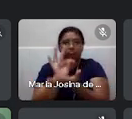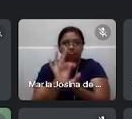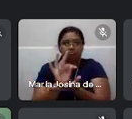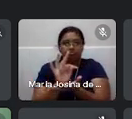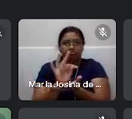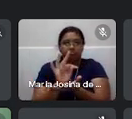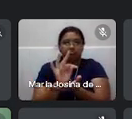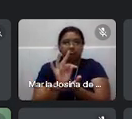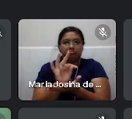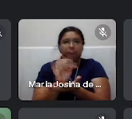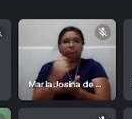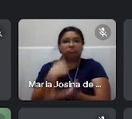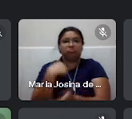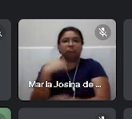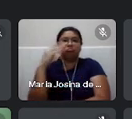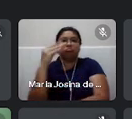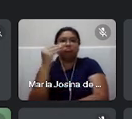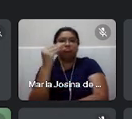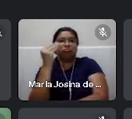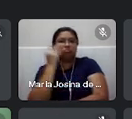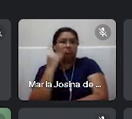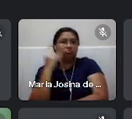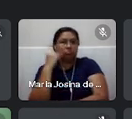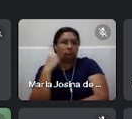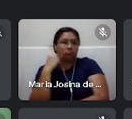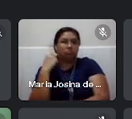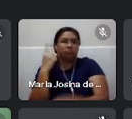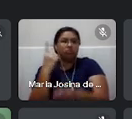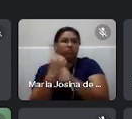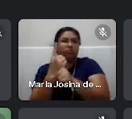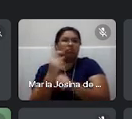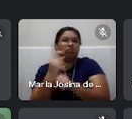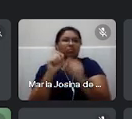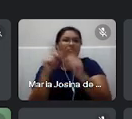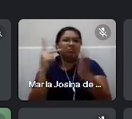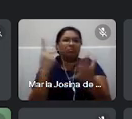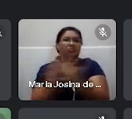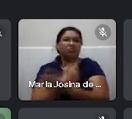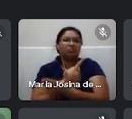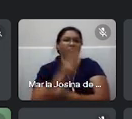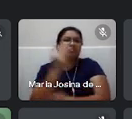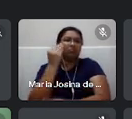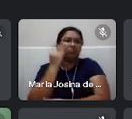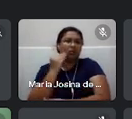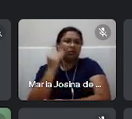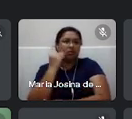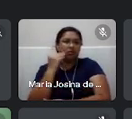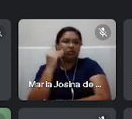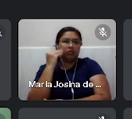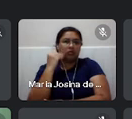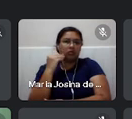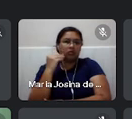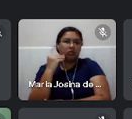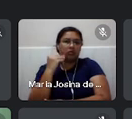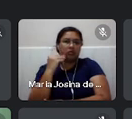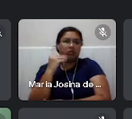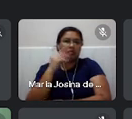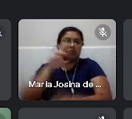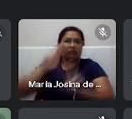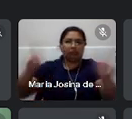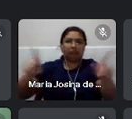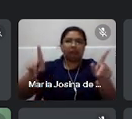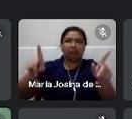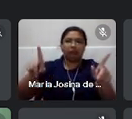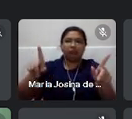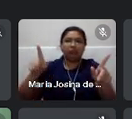eu vou tentar verificar o que houve e tentar tirar essas distorções do